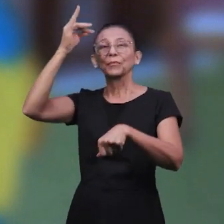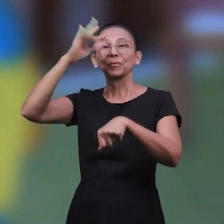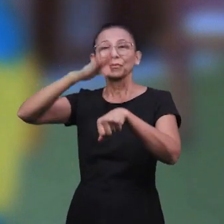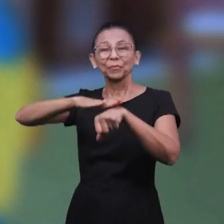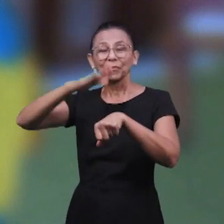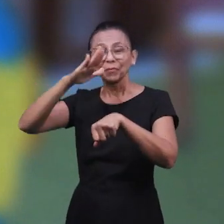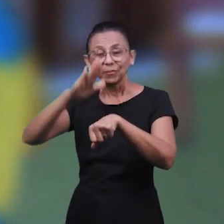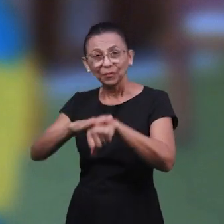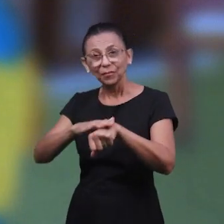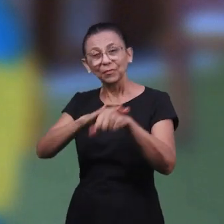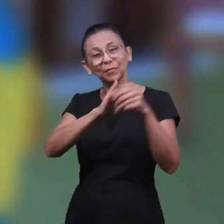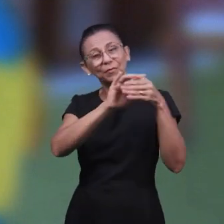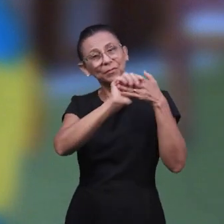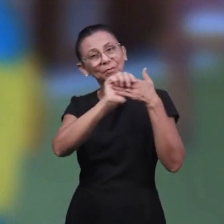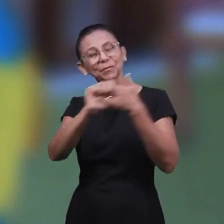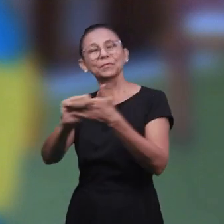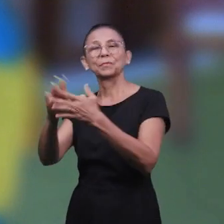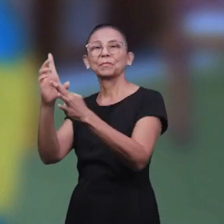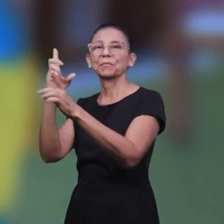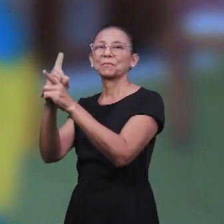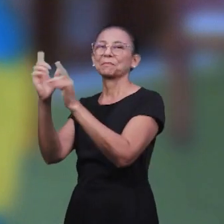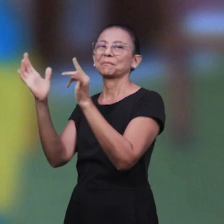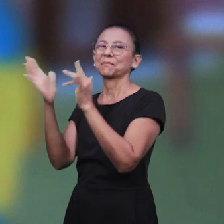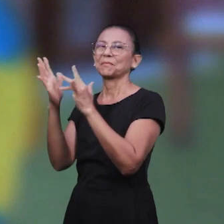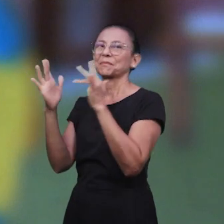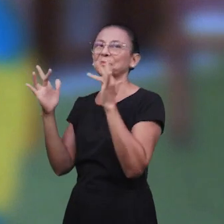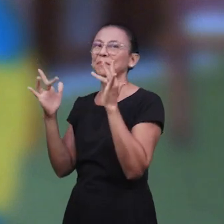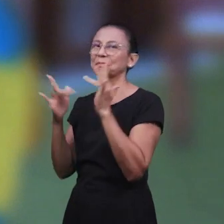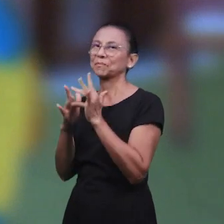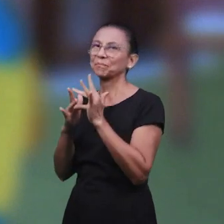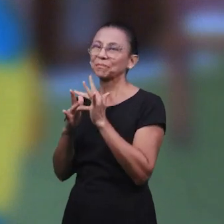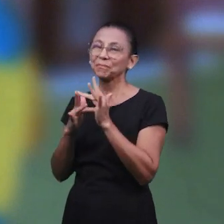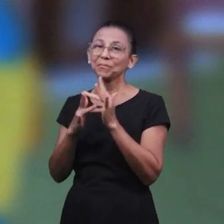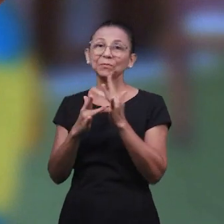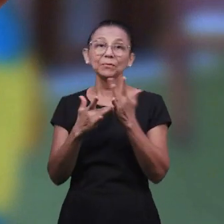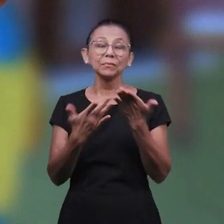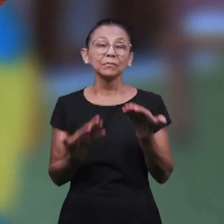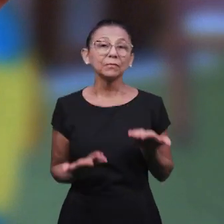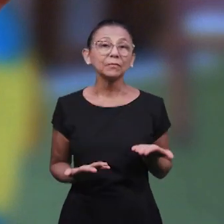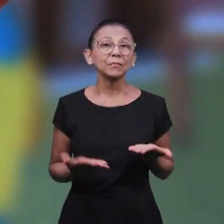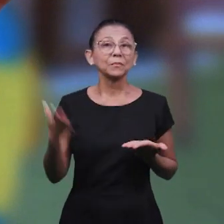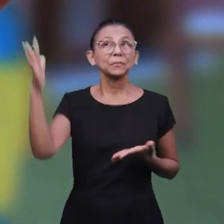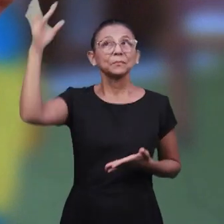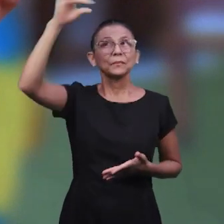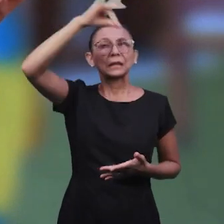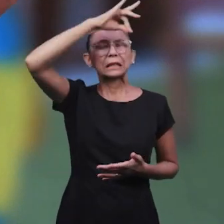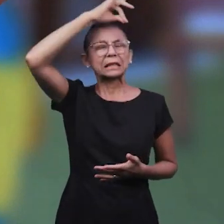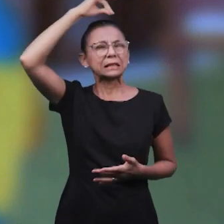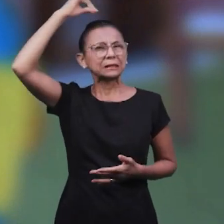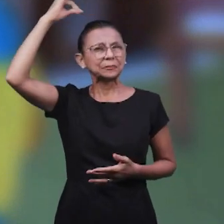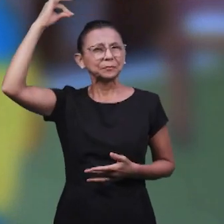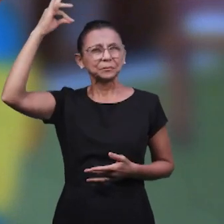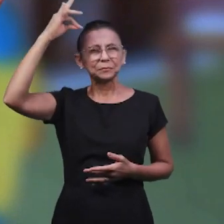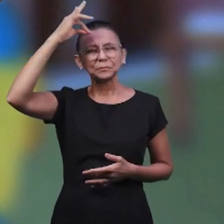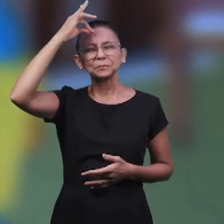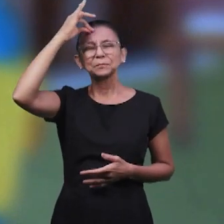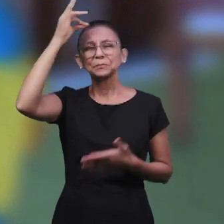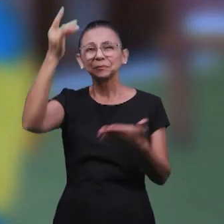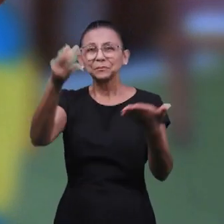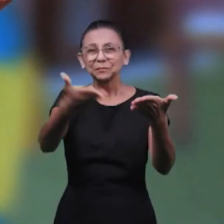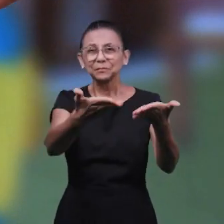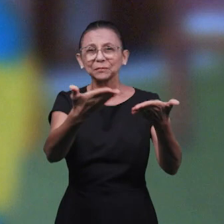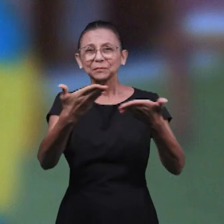ao encontro do Senhor Jesus. E, queridos, o Espírito Santo nos convida